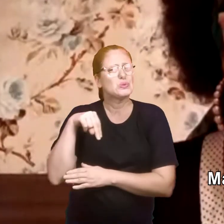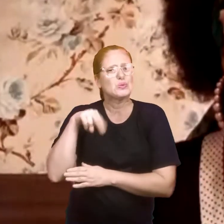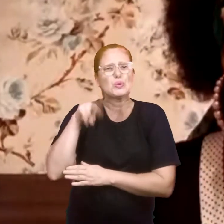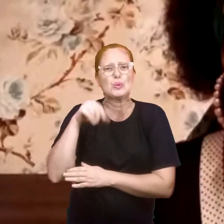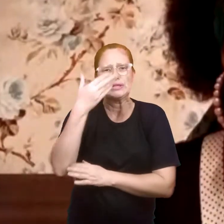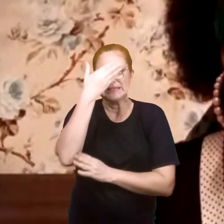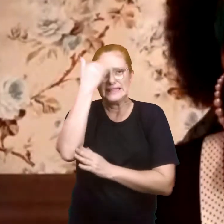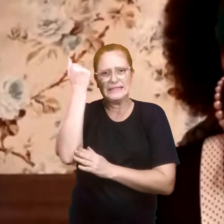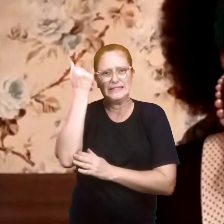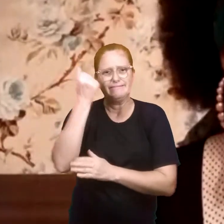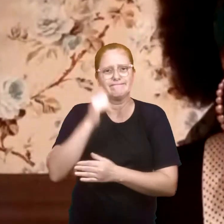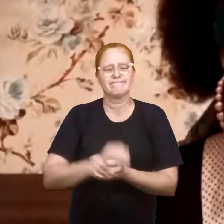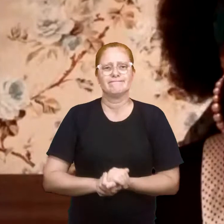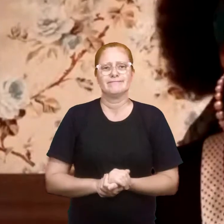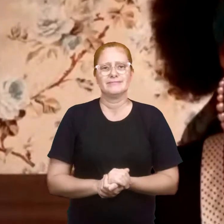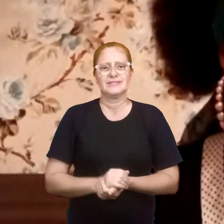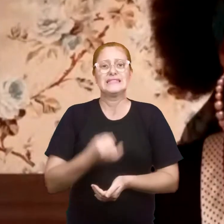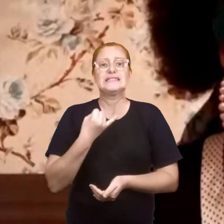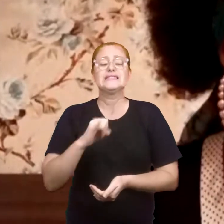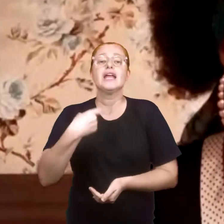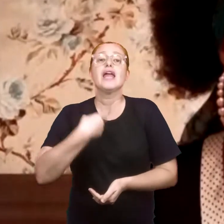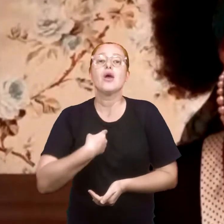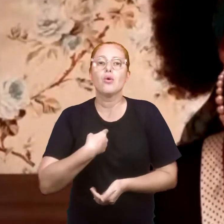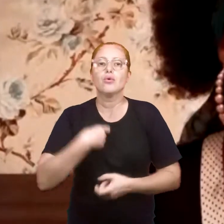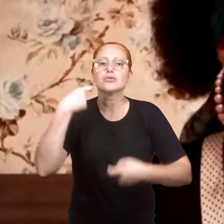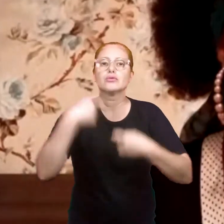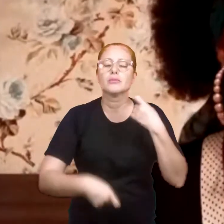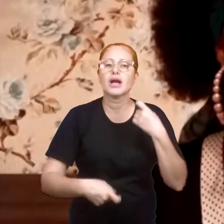cabeça. E se eu tivesse sido estuprada?